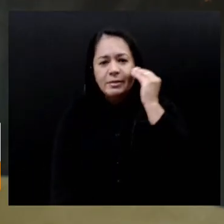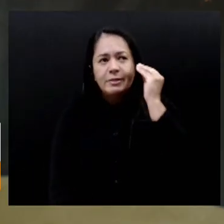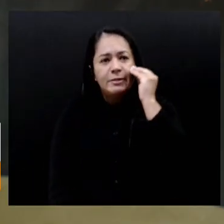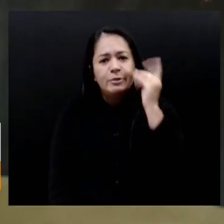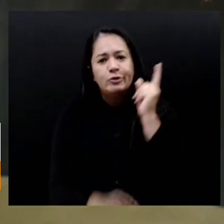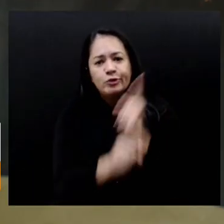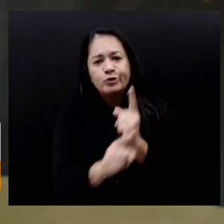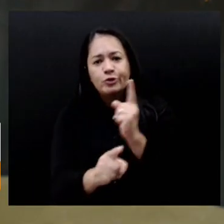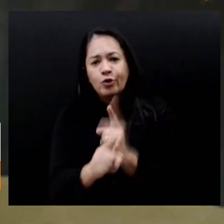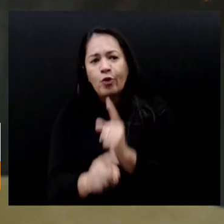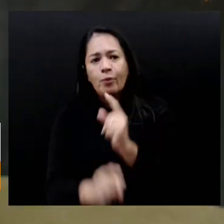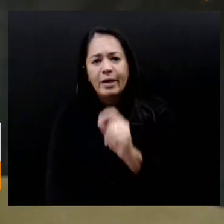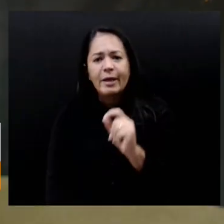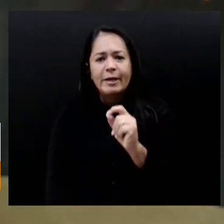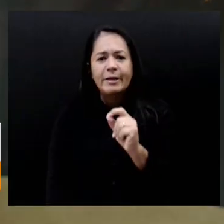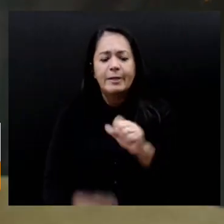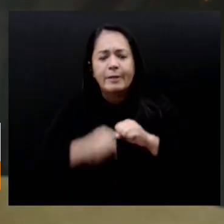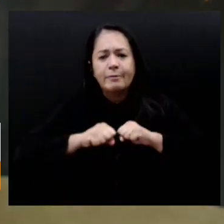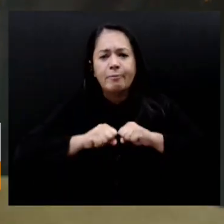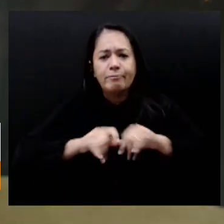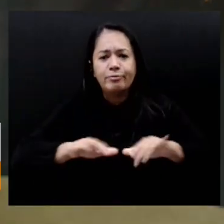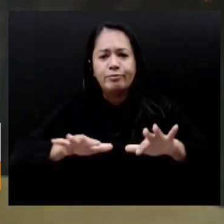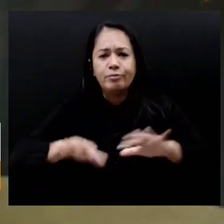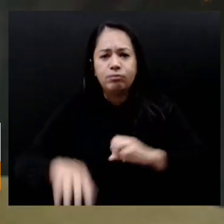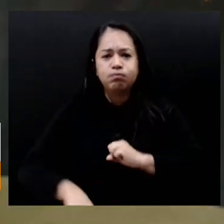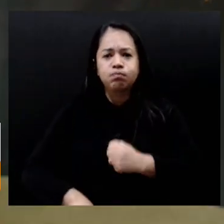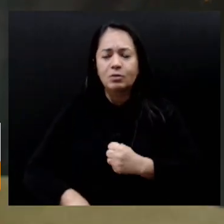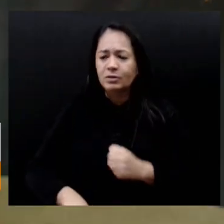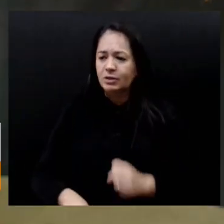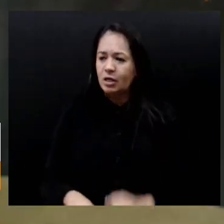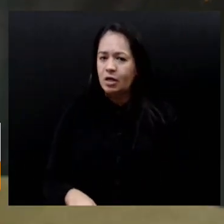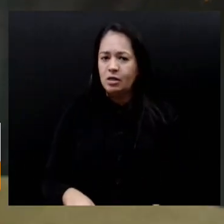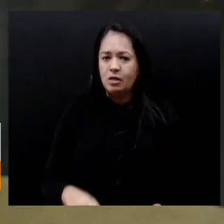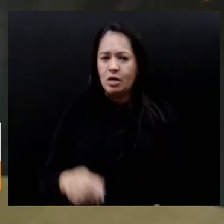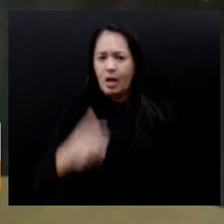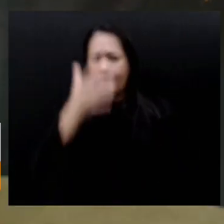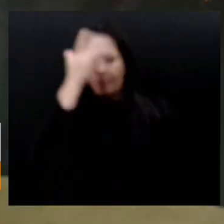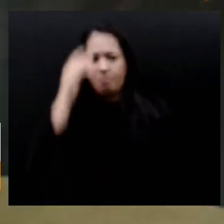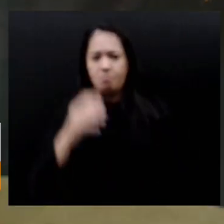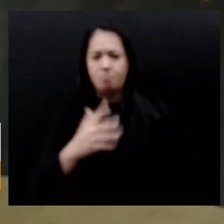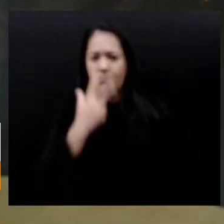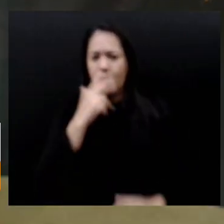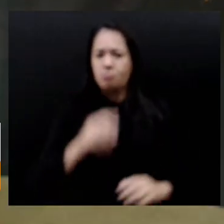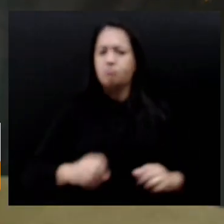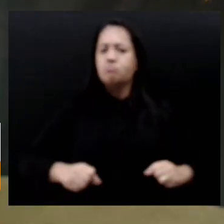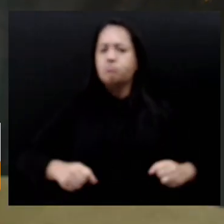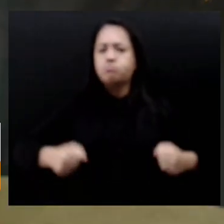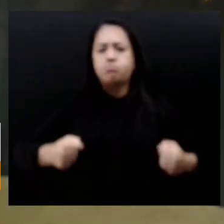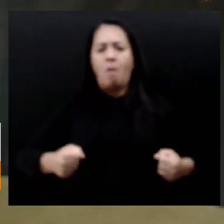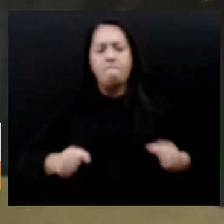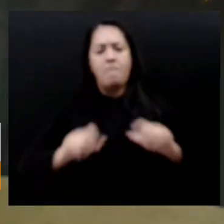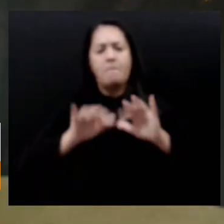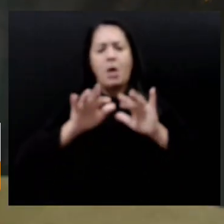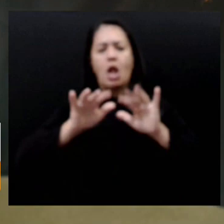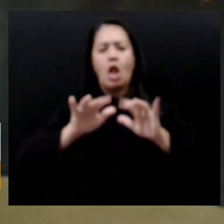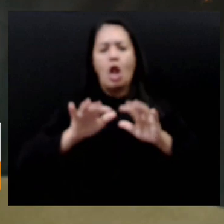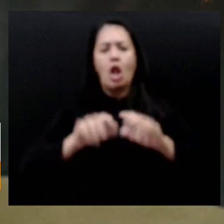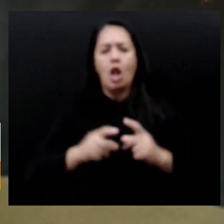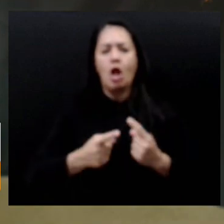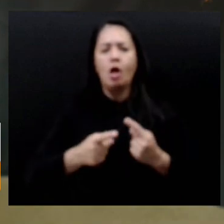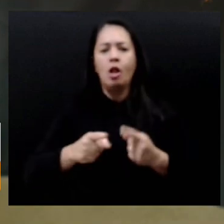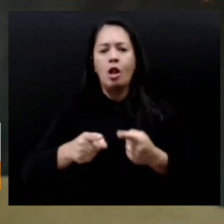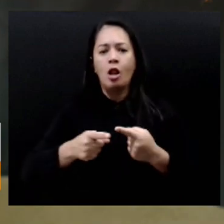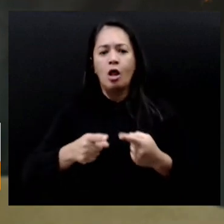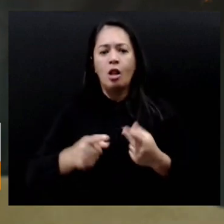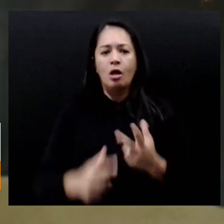da raiva ali, né. Então a pessoa parece um monstro, pela escrita, né, pela provocativa, é um monstro, nossa,